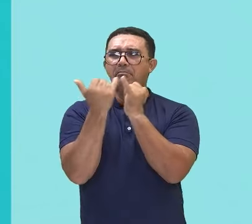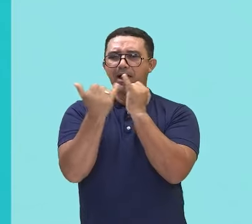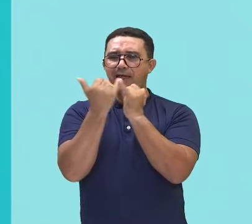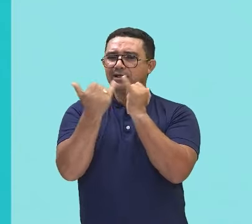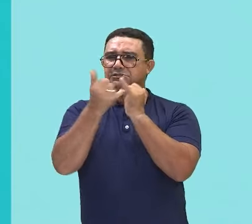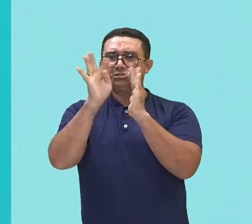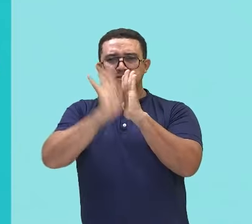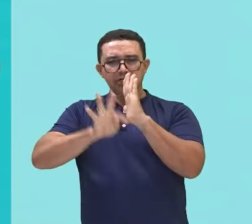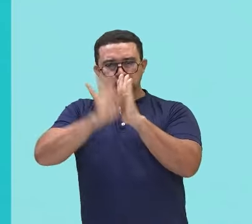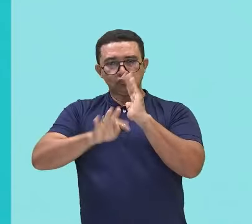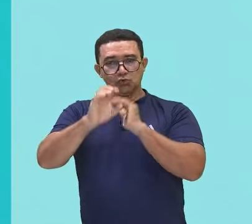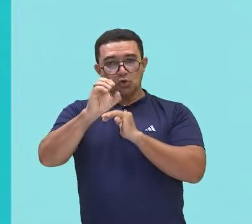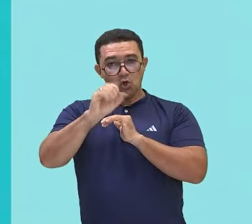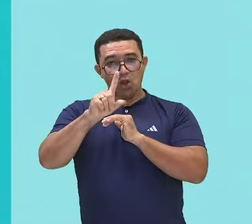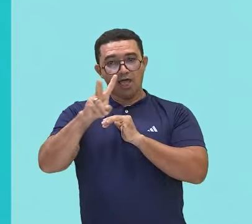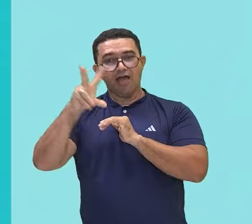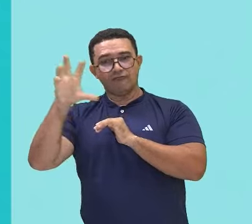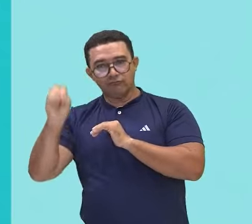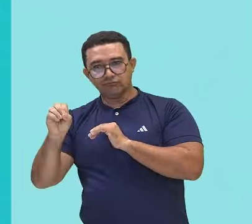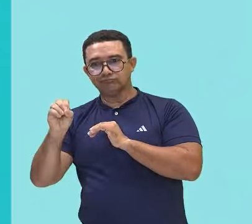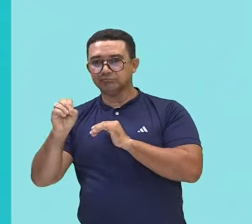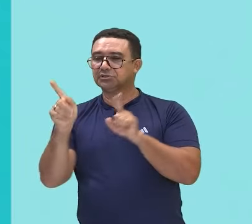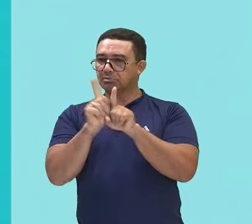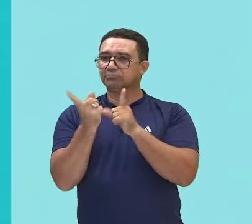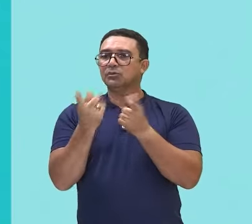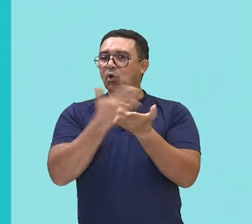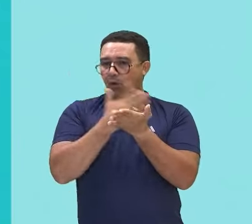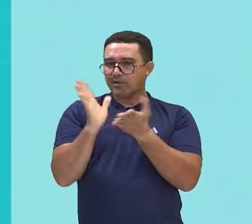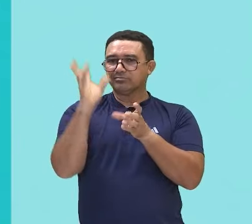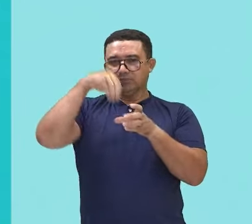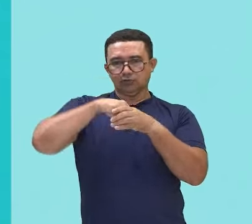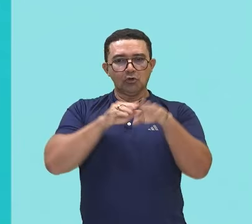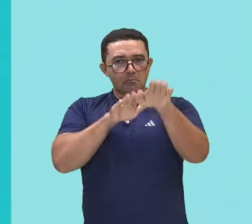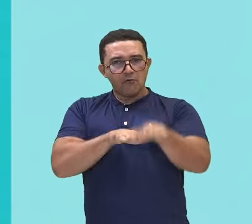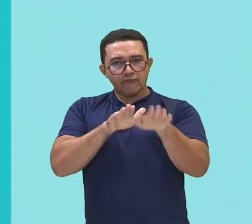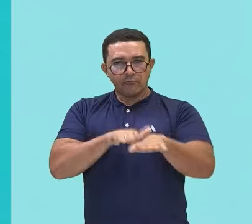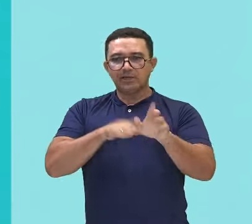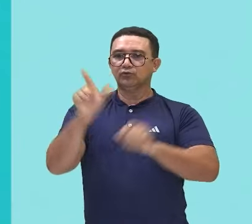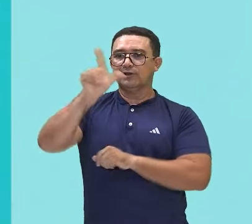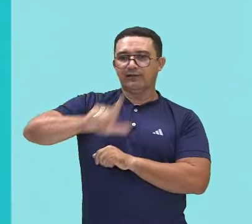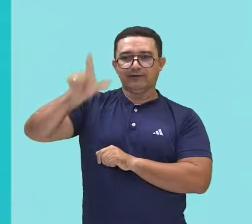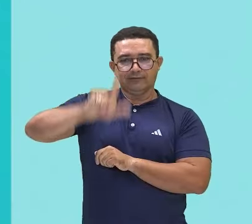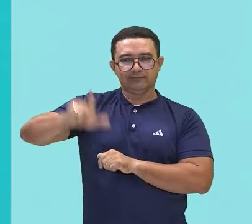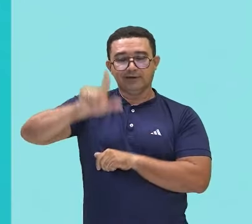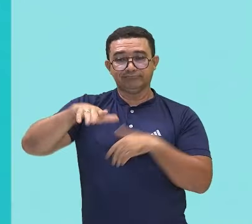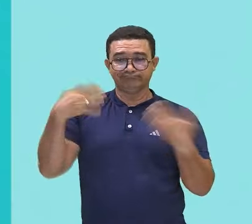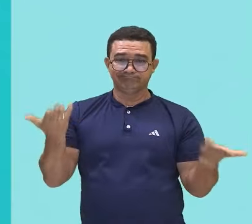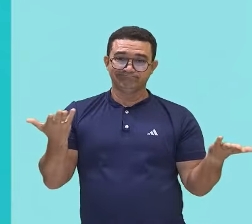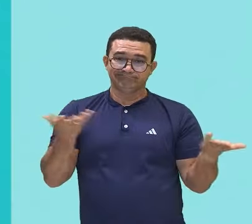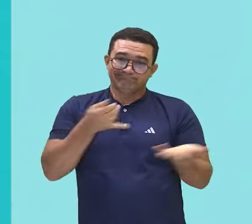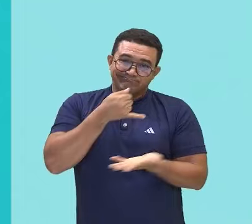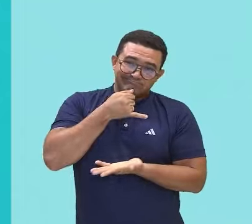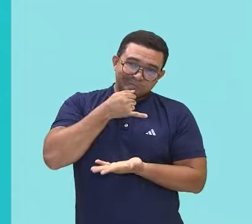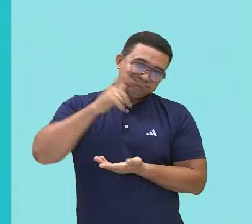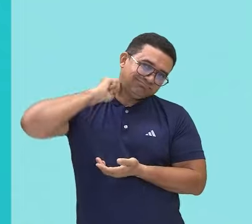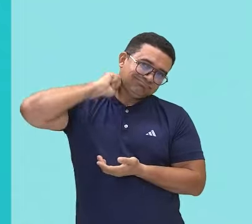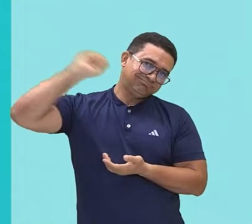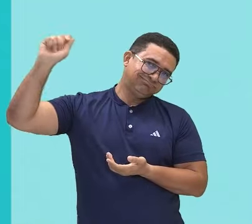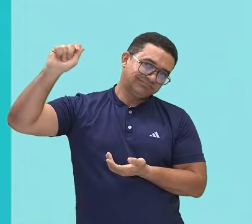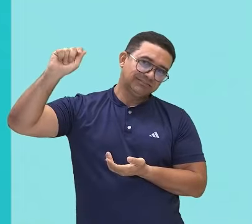de Olavo Bilac, que ela entra dentro dessa escola literária aí, não é? Infelizmente, ela tirou a sua vida, como vocês viram, devido à